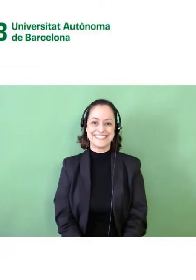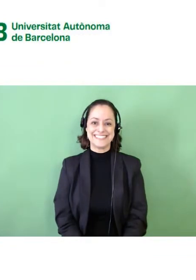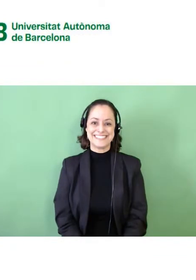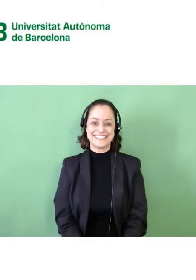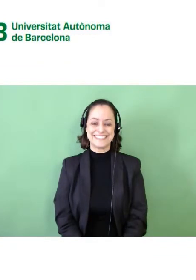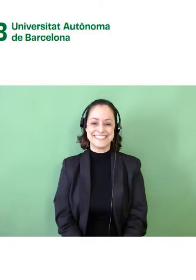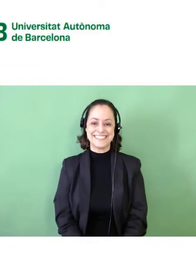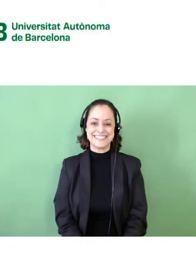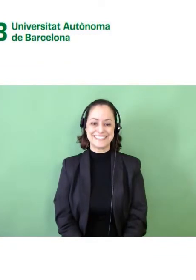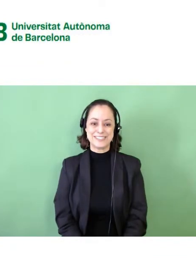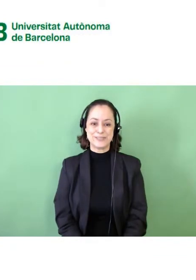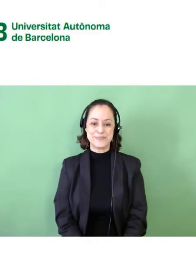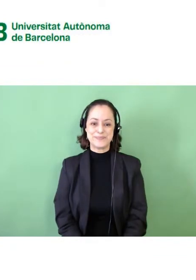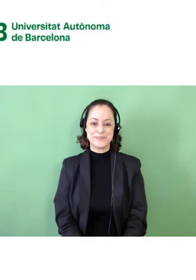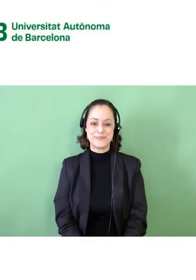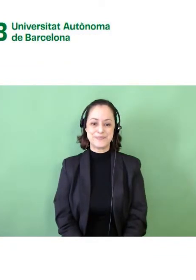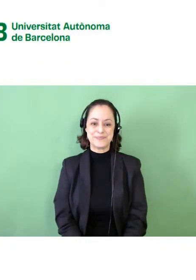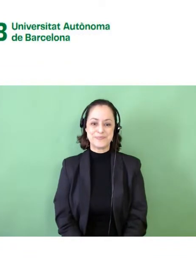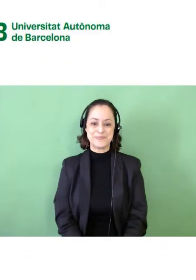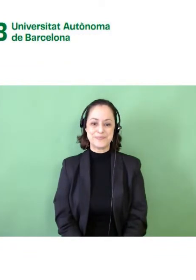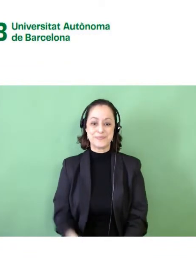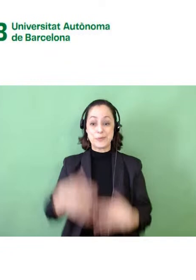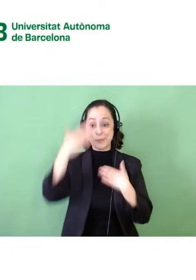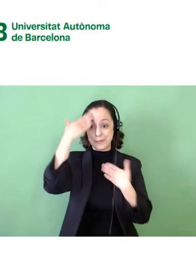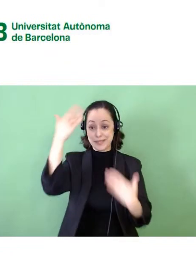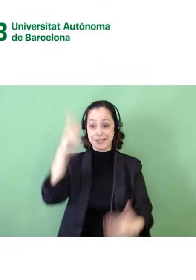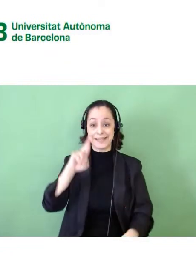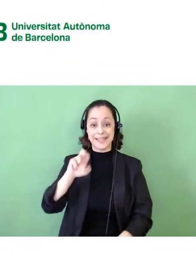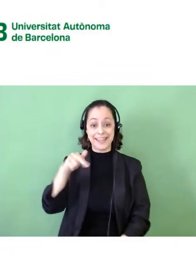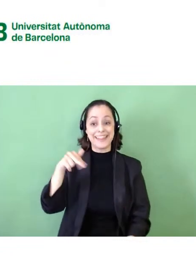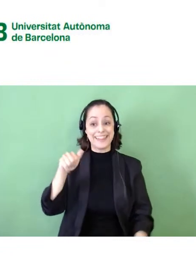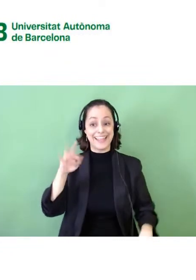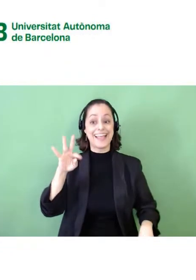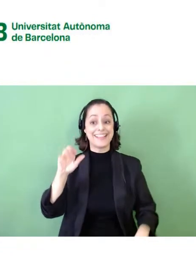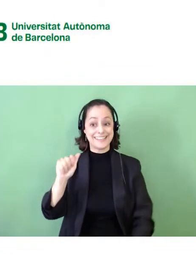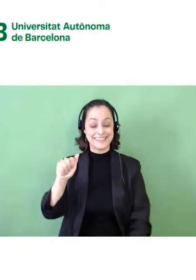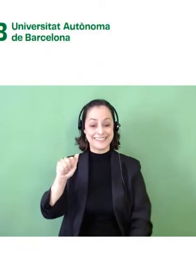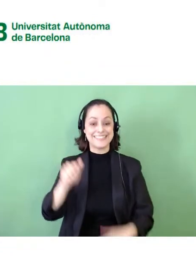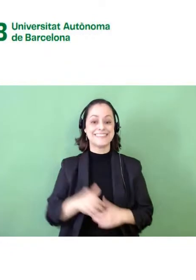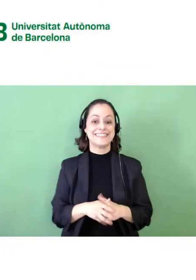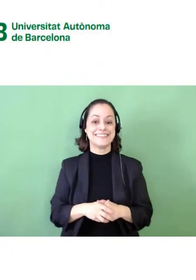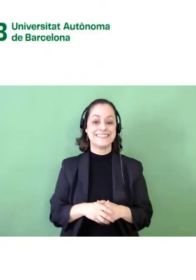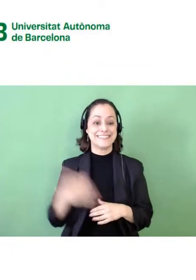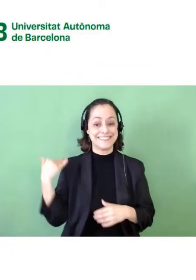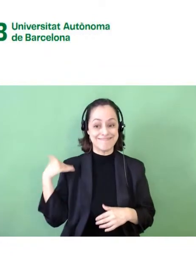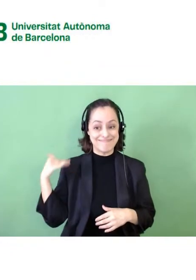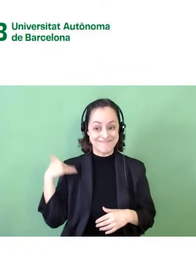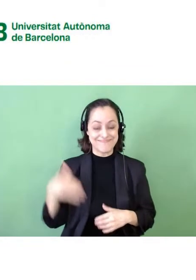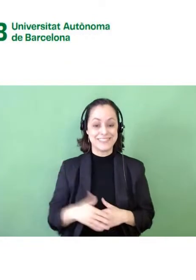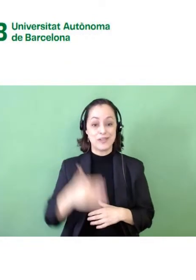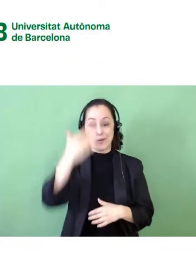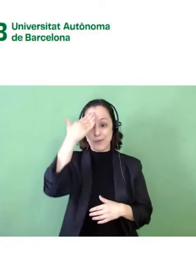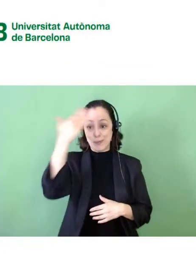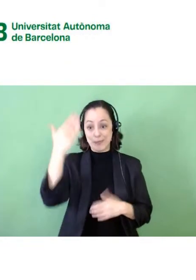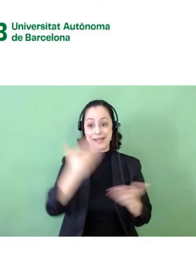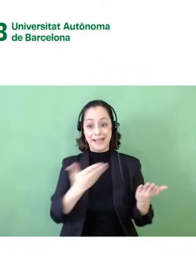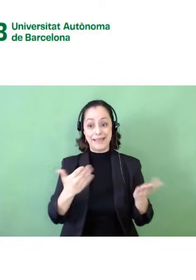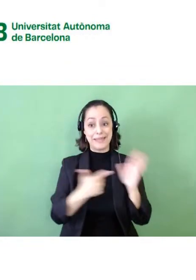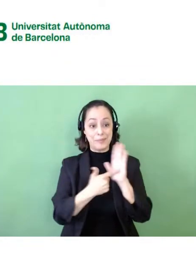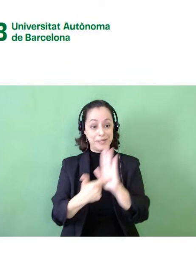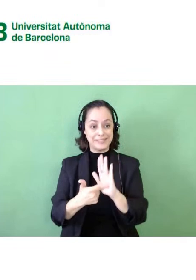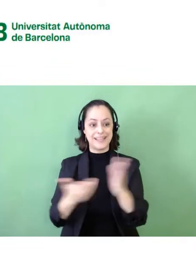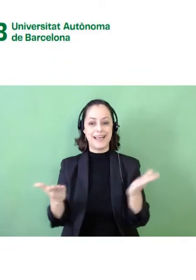Obrigado, Renato. Obrigado por ter contribuído também do tempo. Obrigado, Igor Doso. Eu passo,